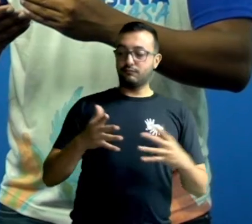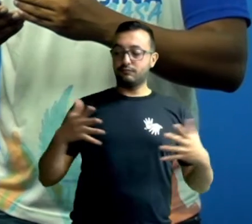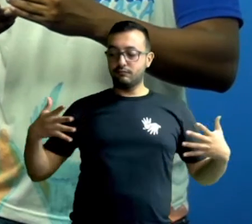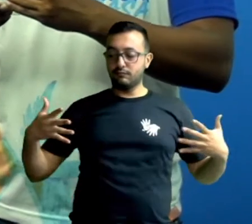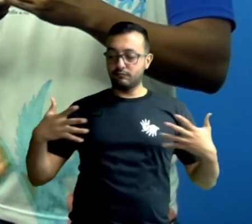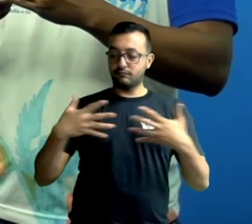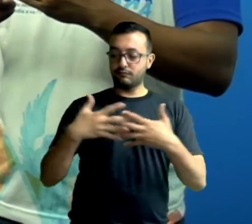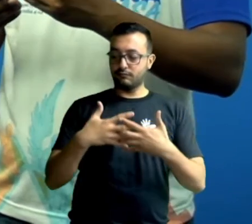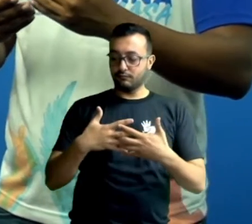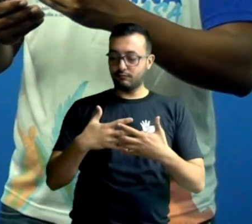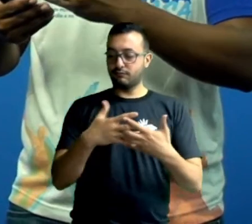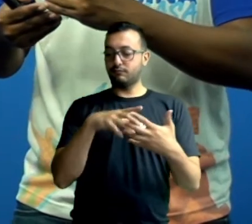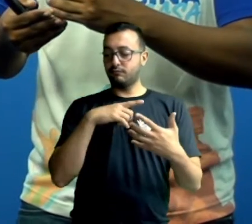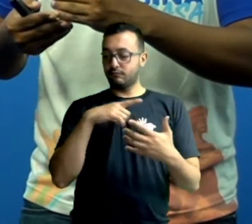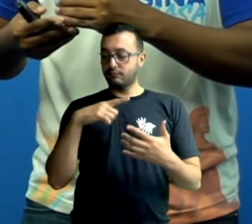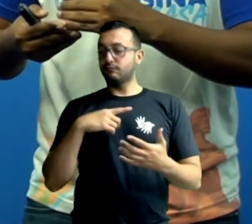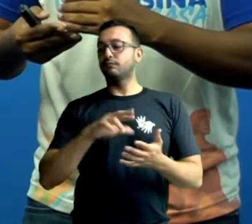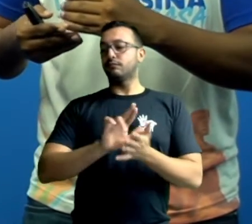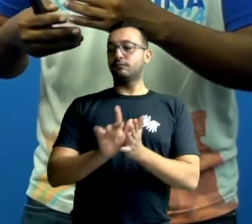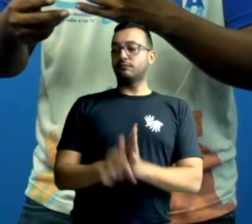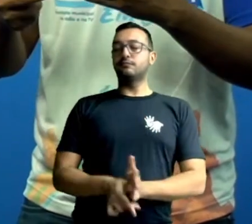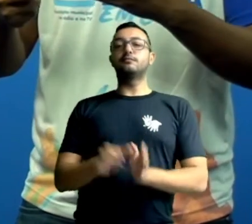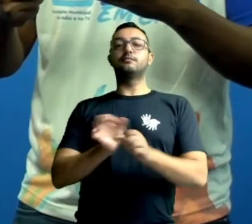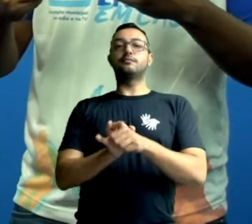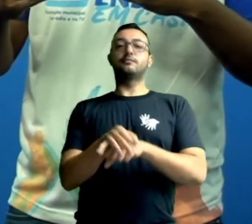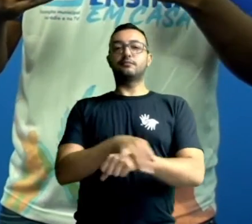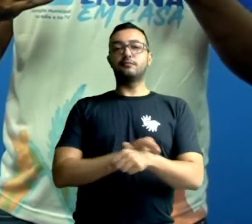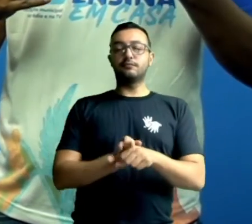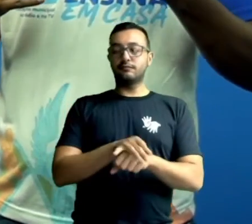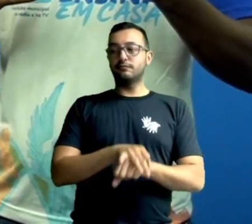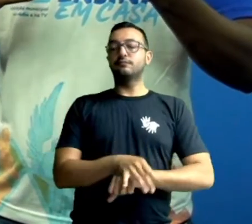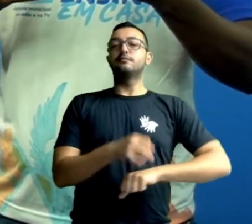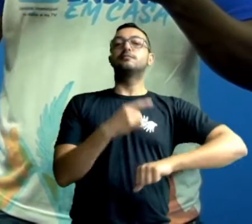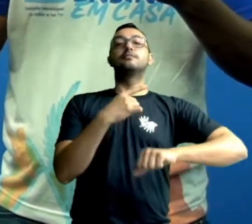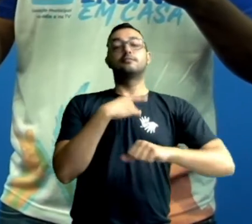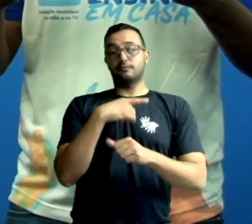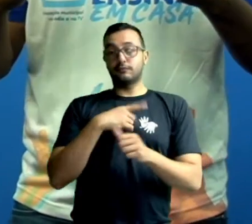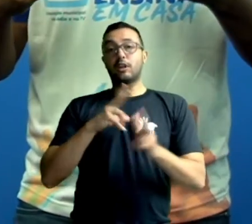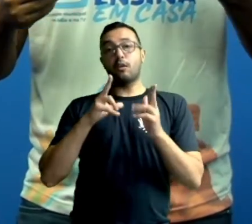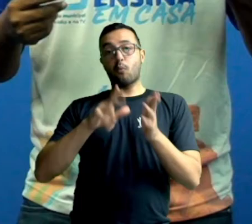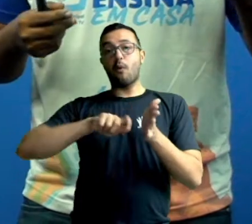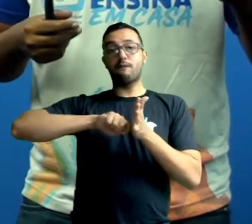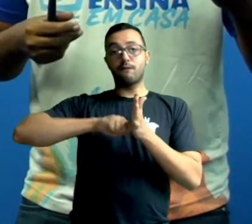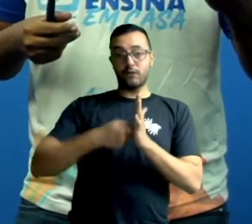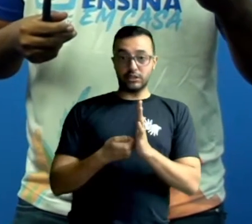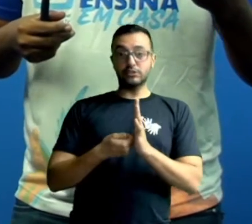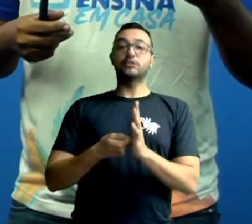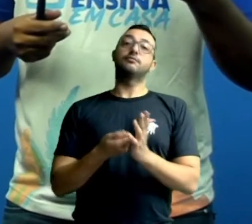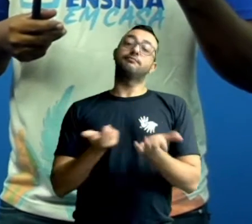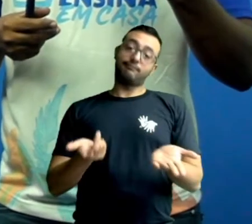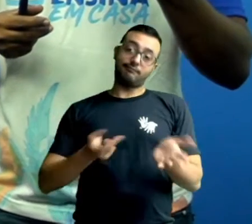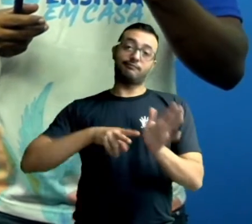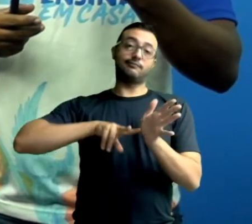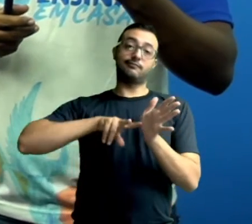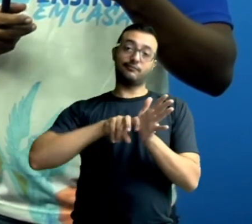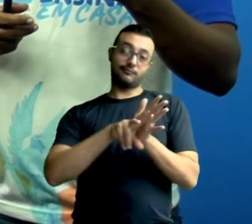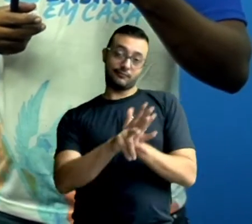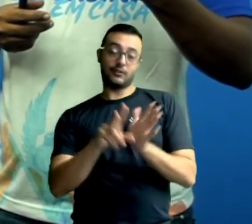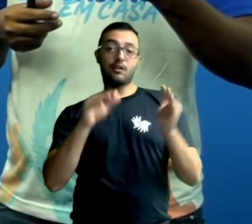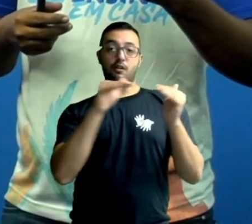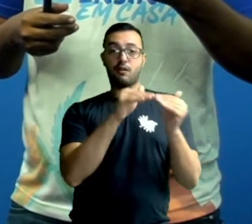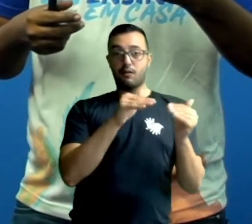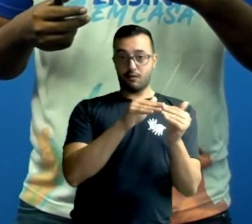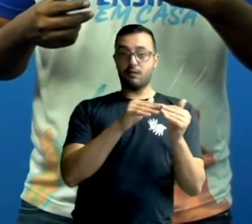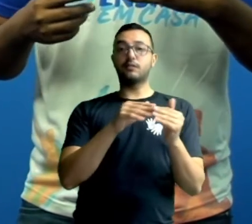encaixam com os receptores da célula. Então, é como se fosse uma chave e uma fechadura, em que o vírus ele entra em contato com a